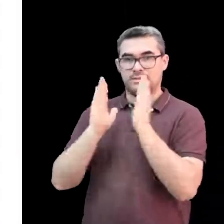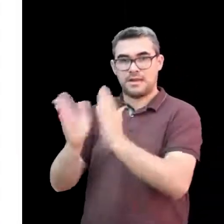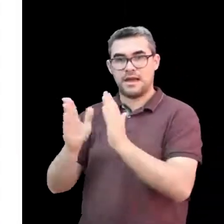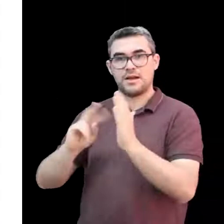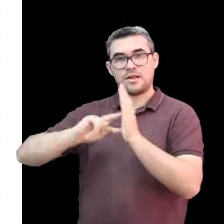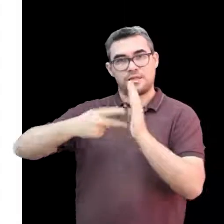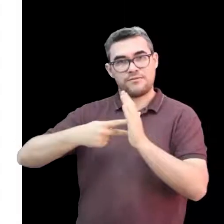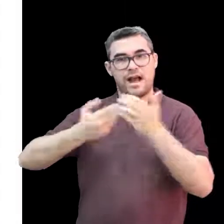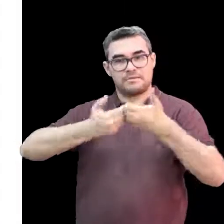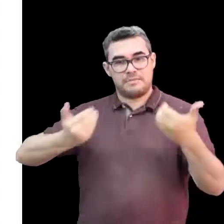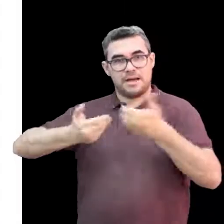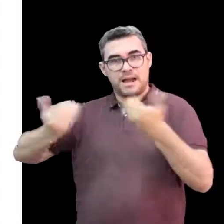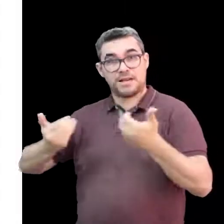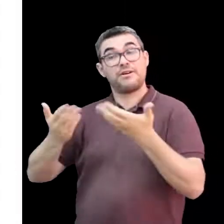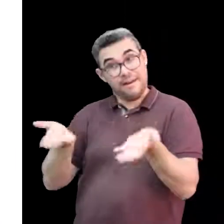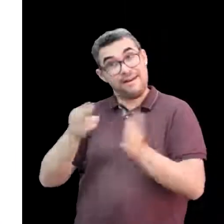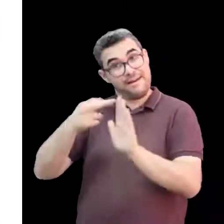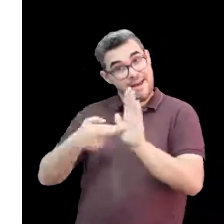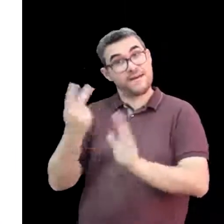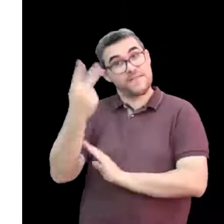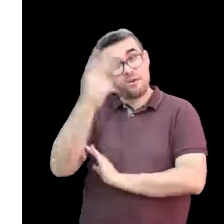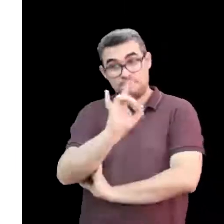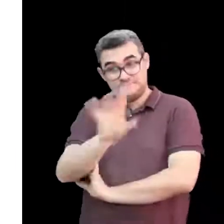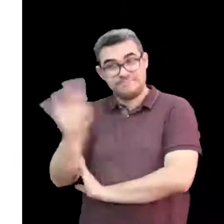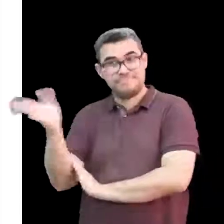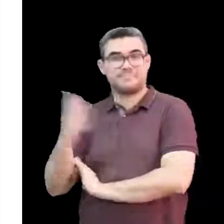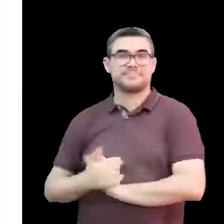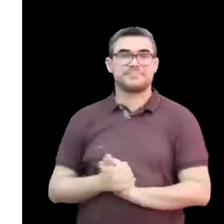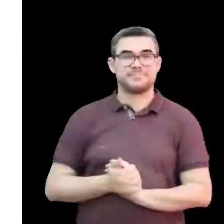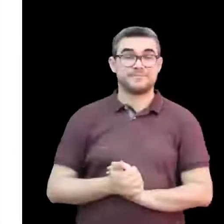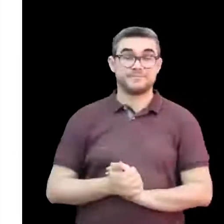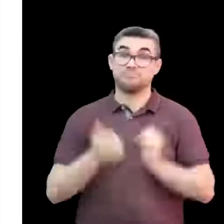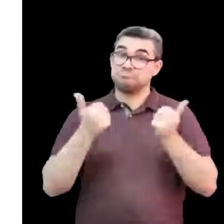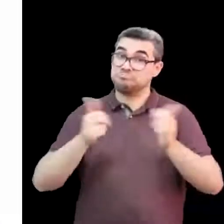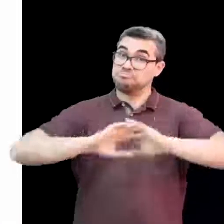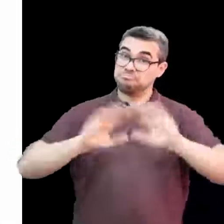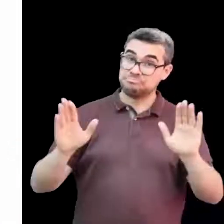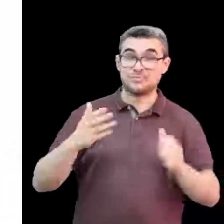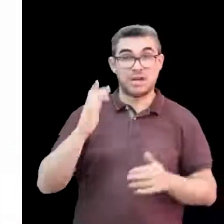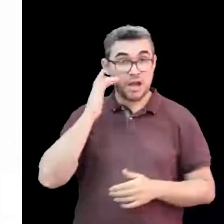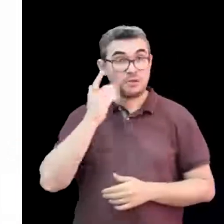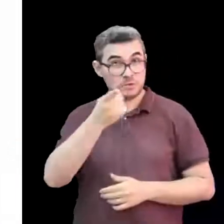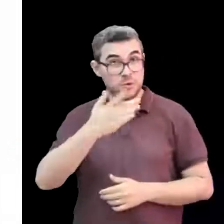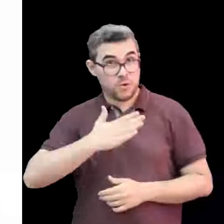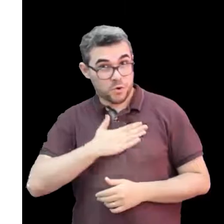na medida que signifiquem ideias. Voilà! Espero